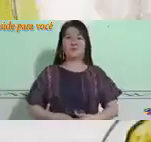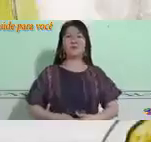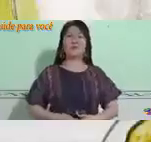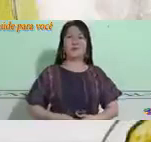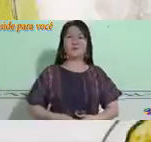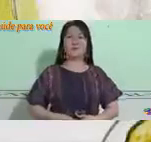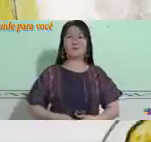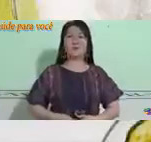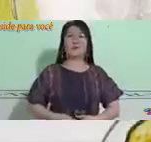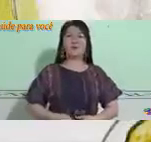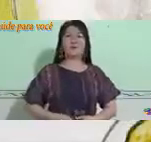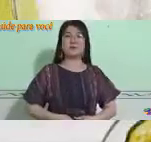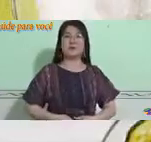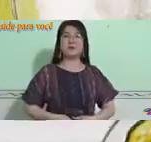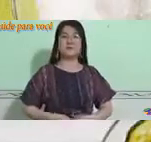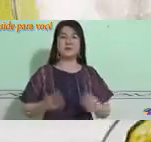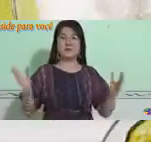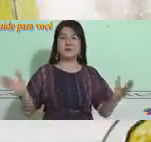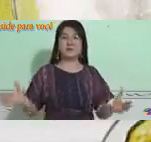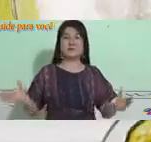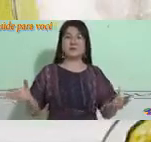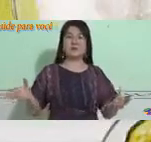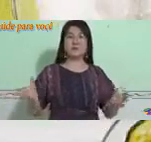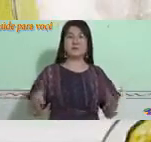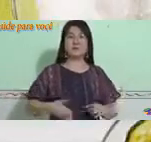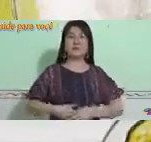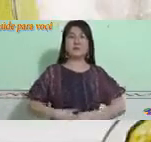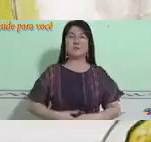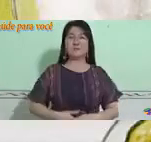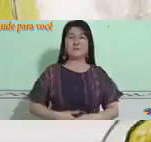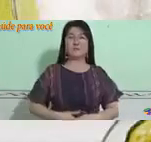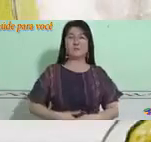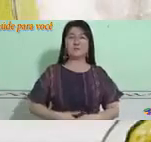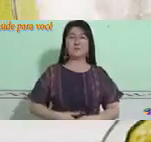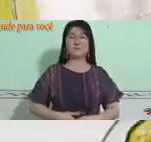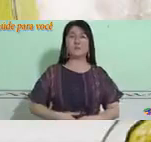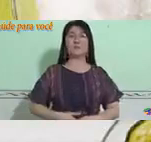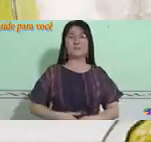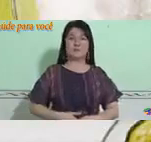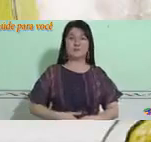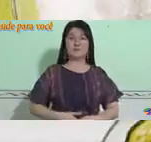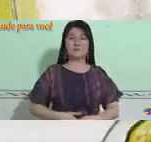métodos endotérmico, vírgula, é um dos mitos métodos contraceptivos do ritmo, vírgula, que o